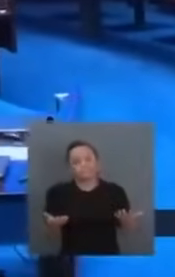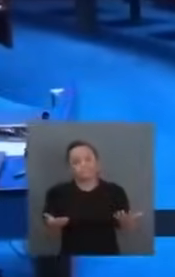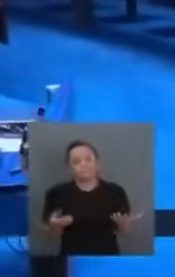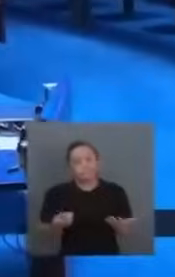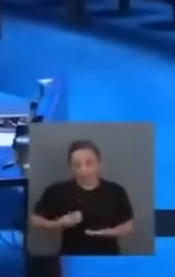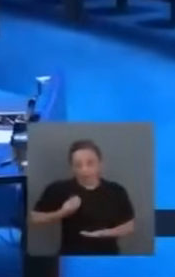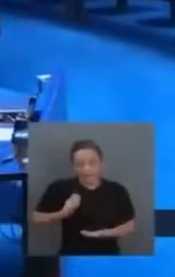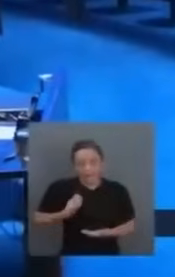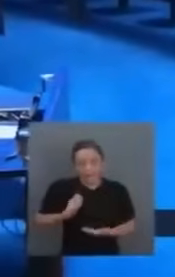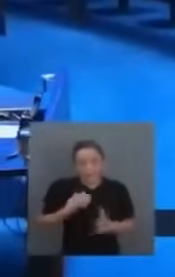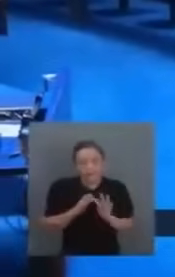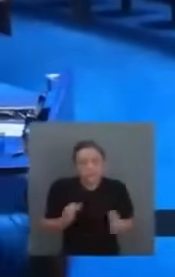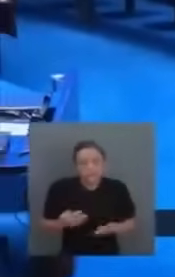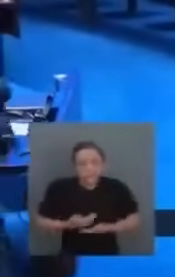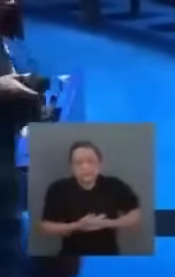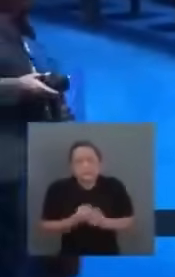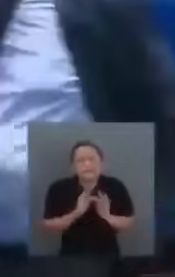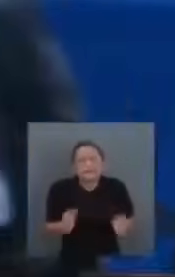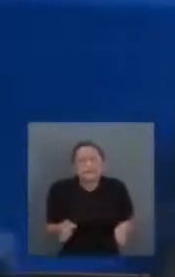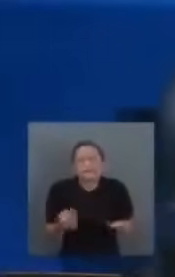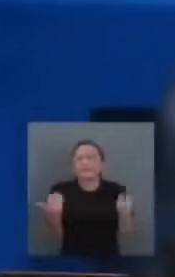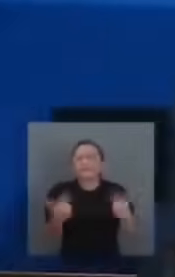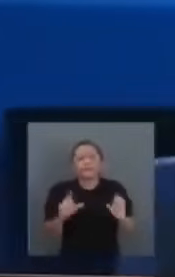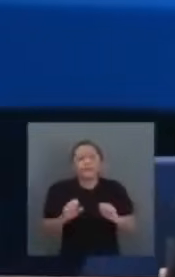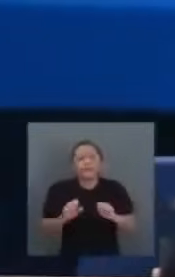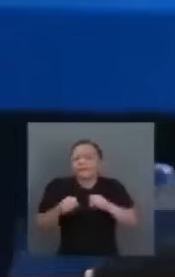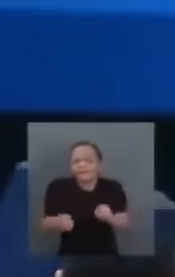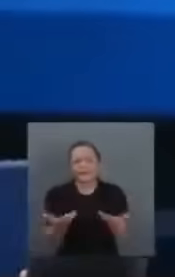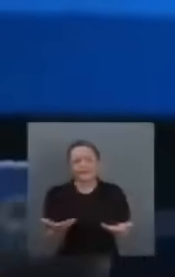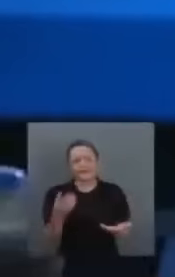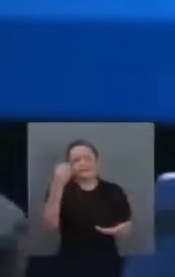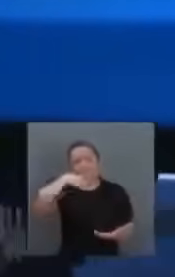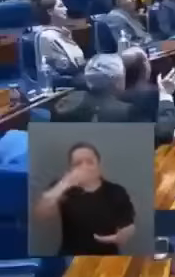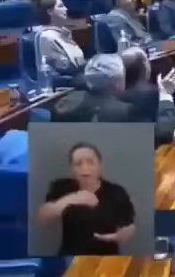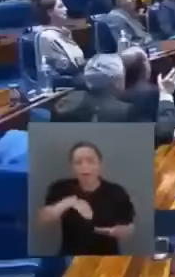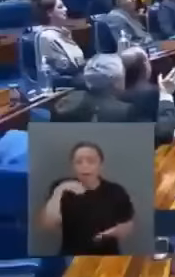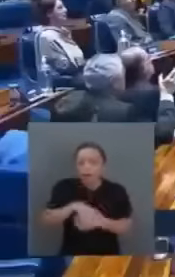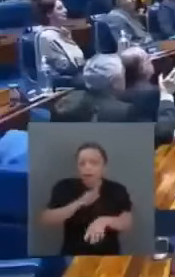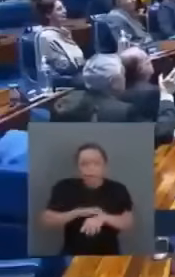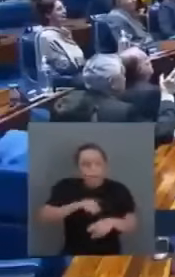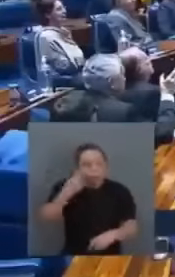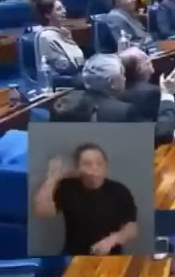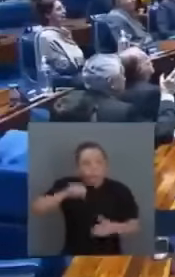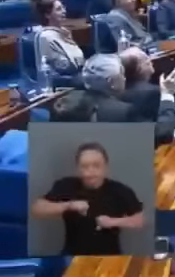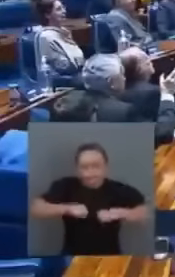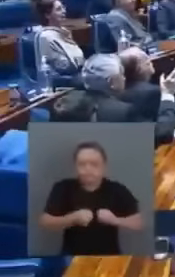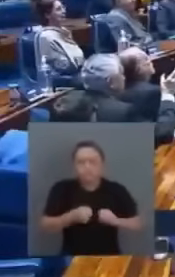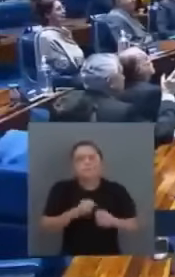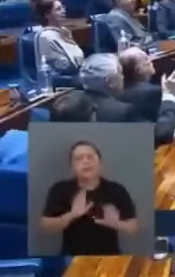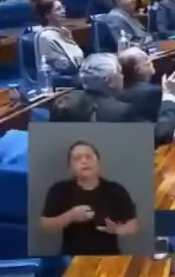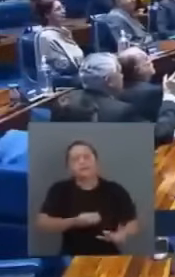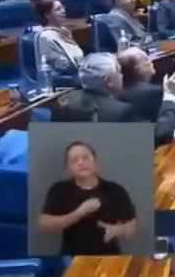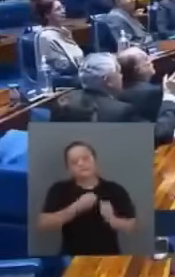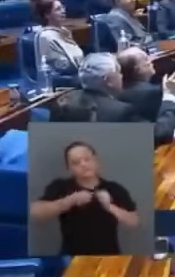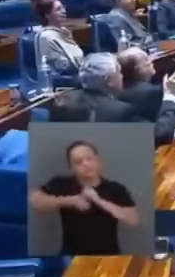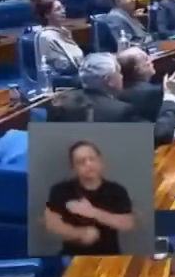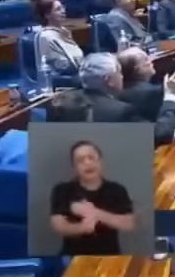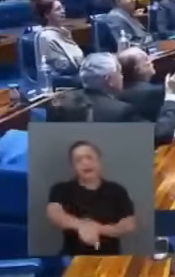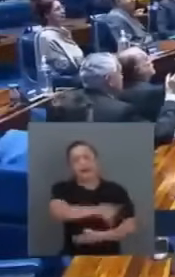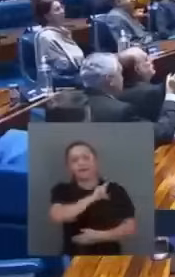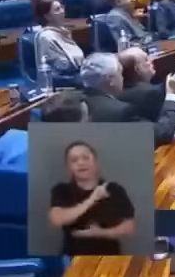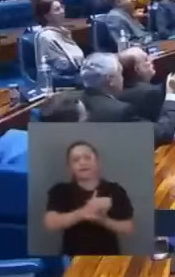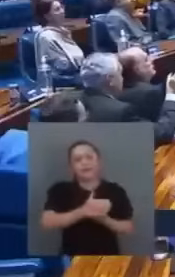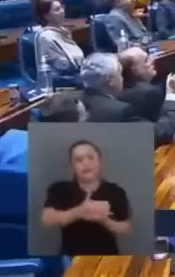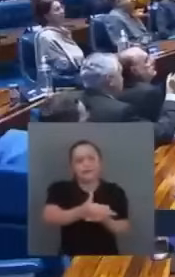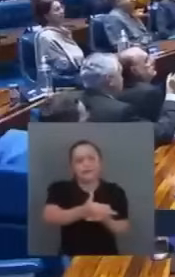pequeno ser humano, frágil, indefeso, que lutou até o último momento, cuja vida foi tirada antes mesmo de